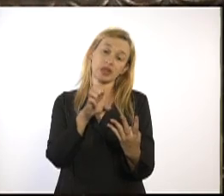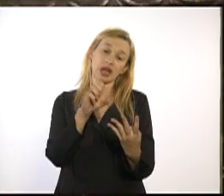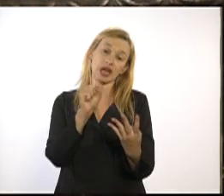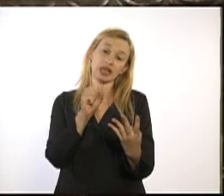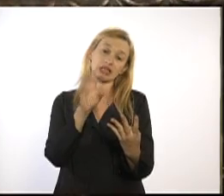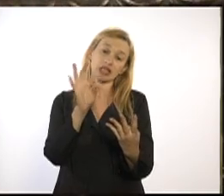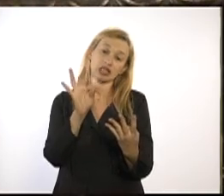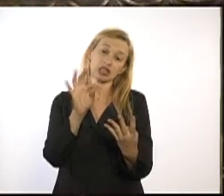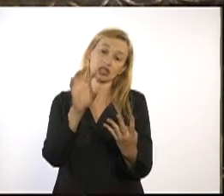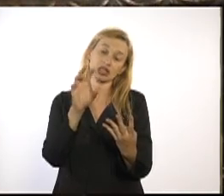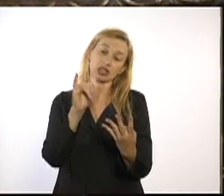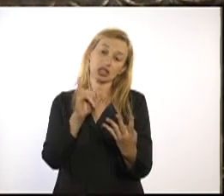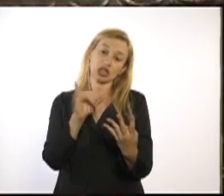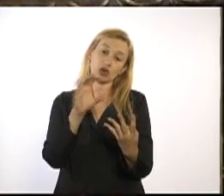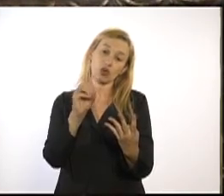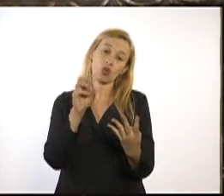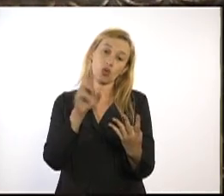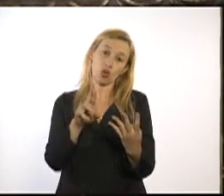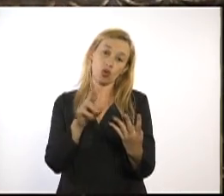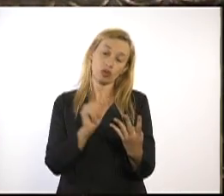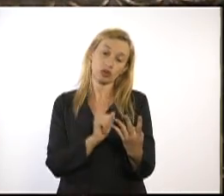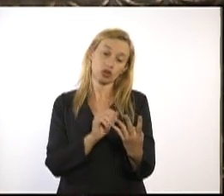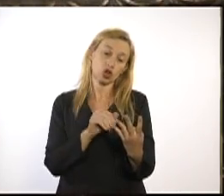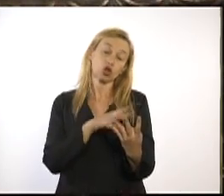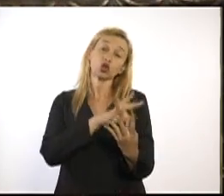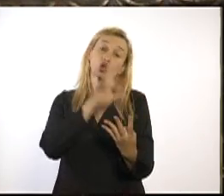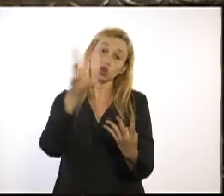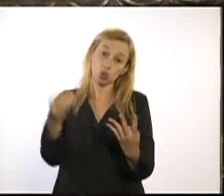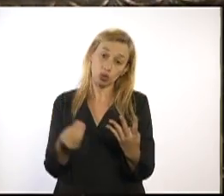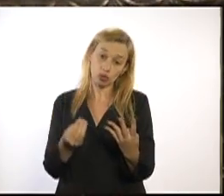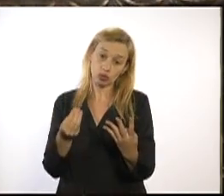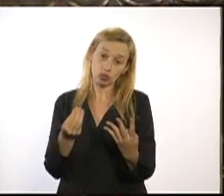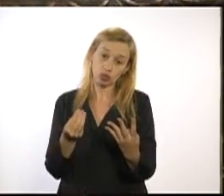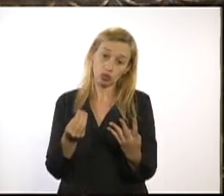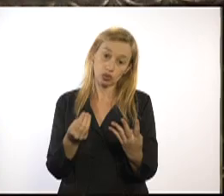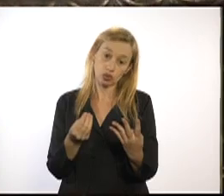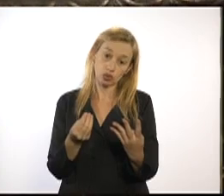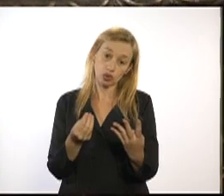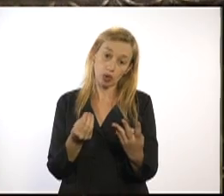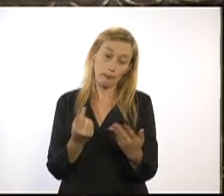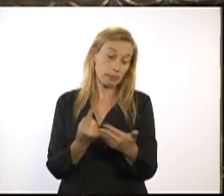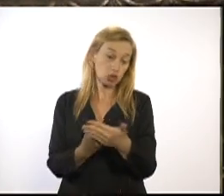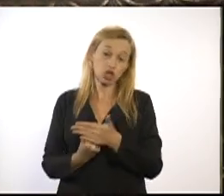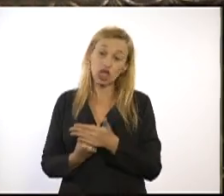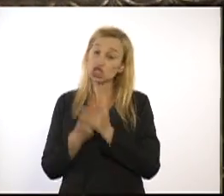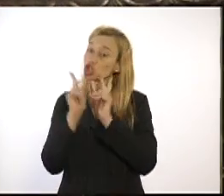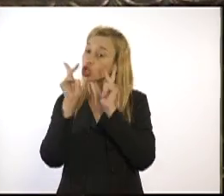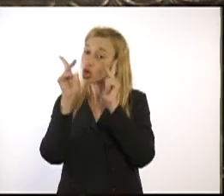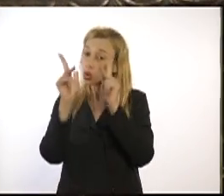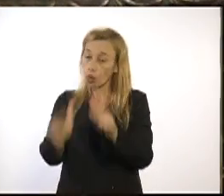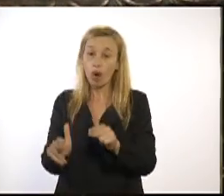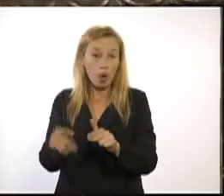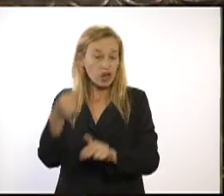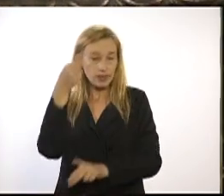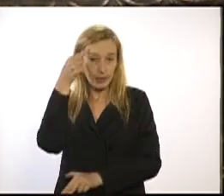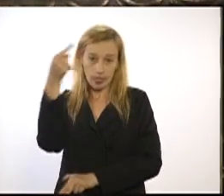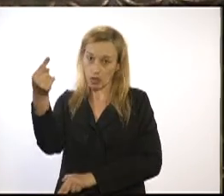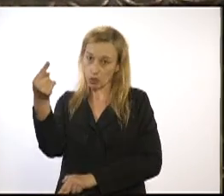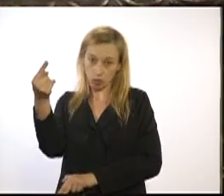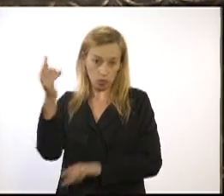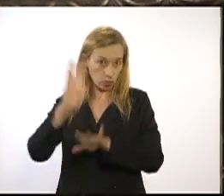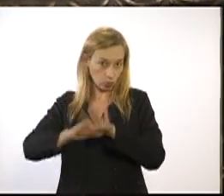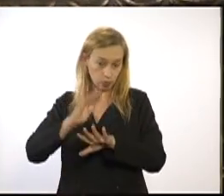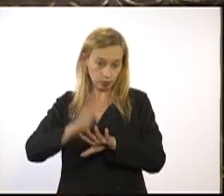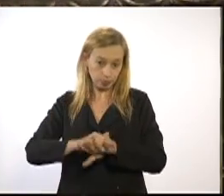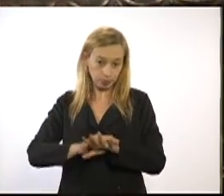diferença. Todos defendem os mesmos princípios ideológicos,